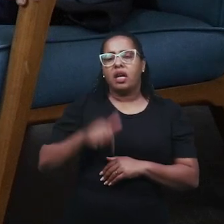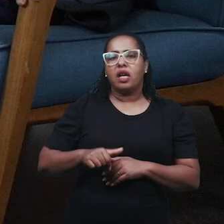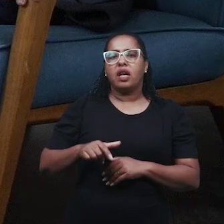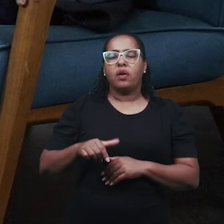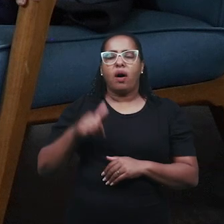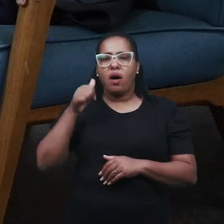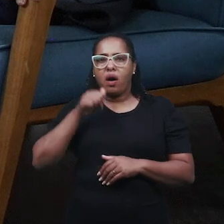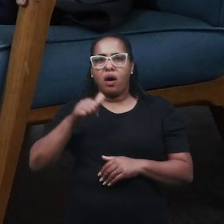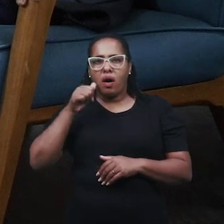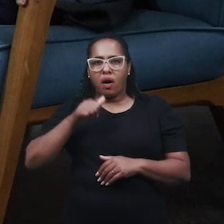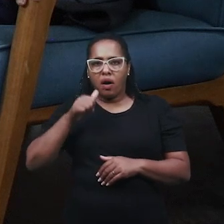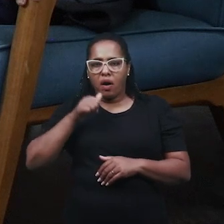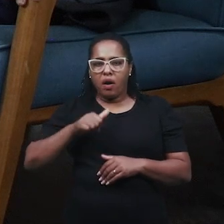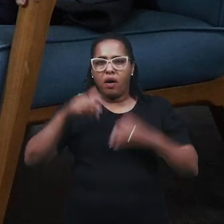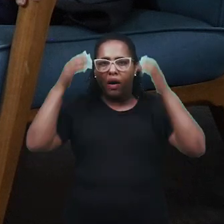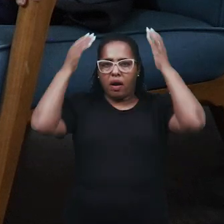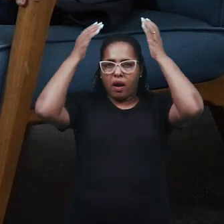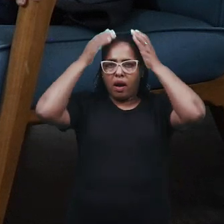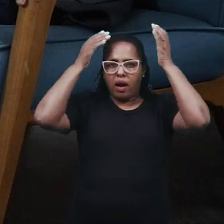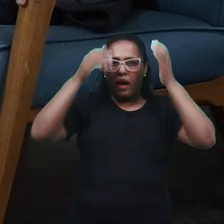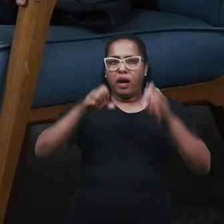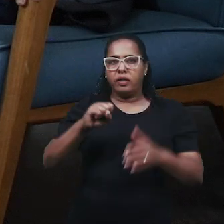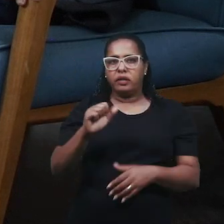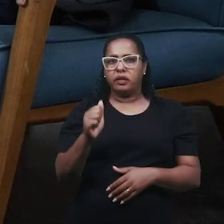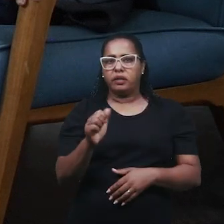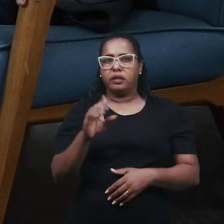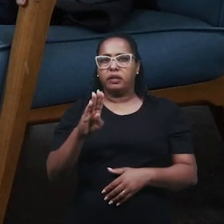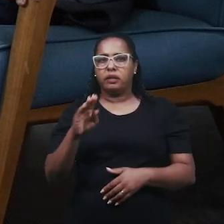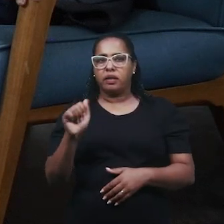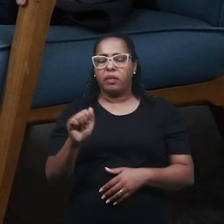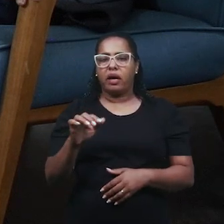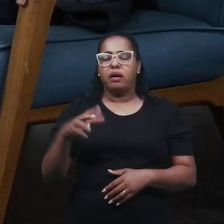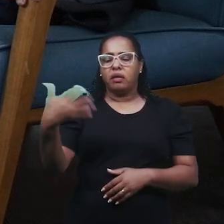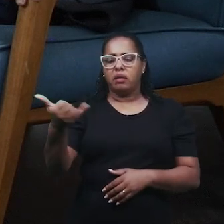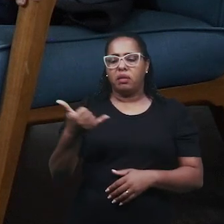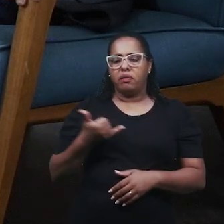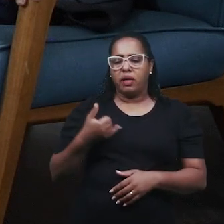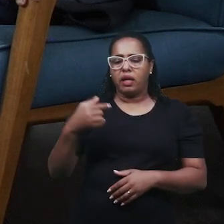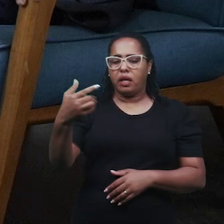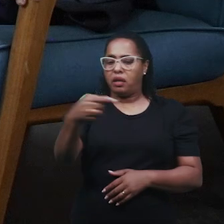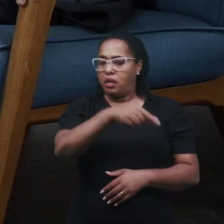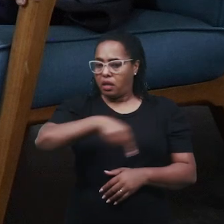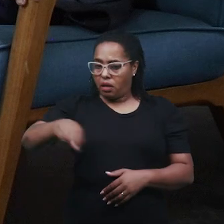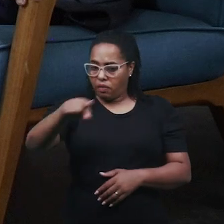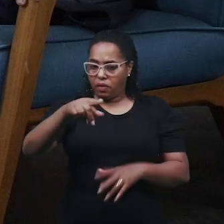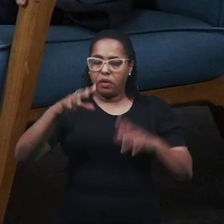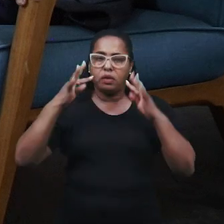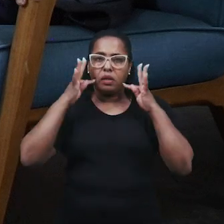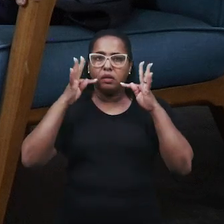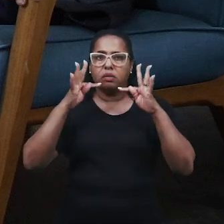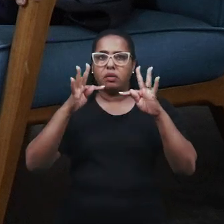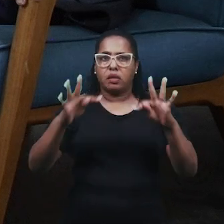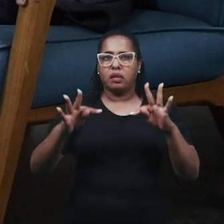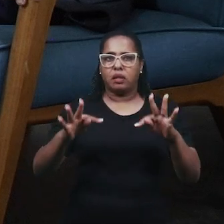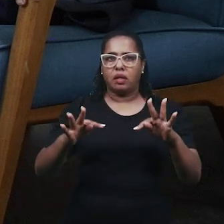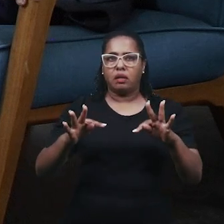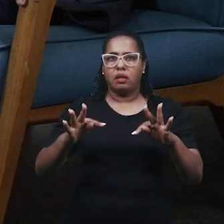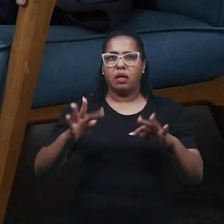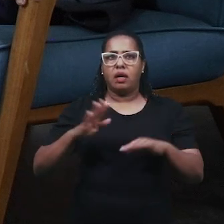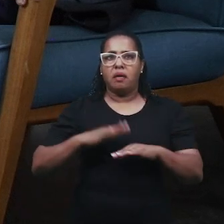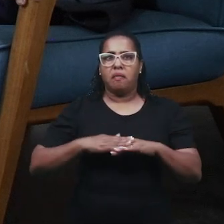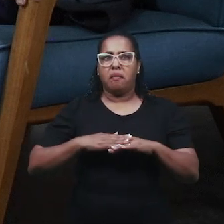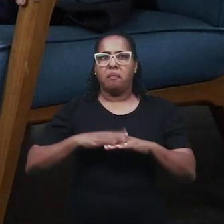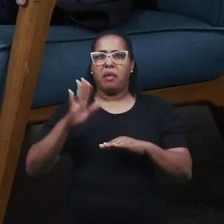Sabá, aquilo que me falaram, aquilo que vocês testemunharam, nem pouco mais ou